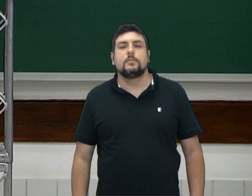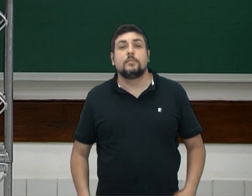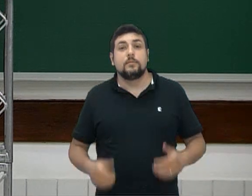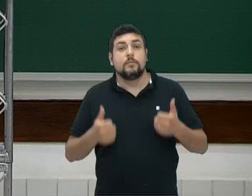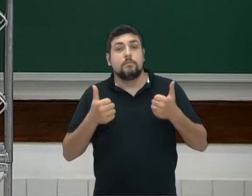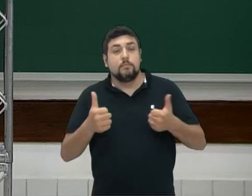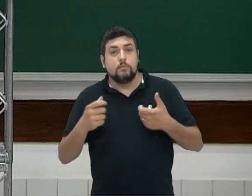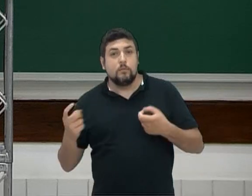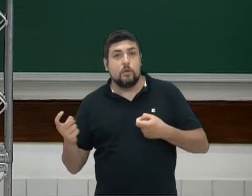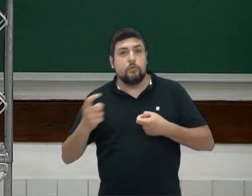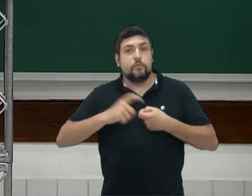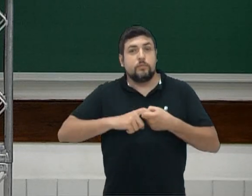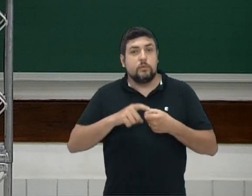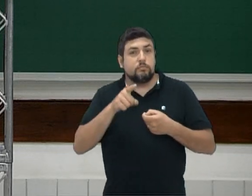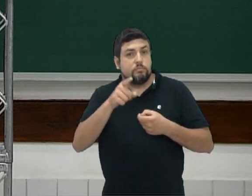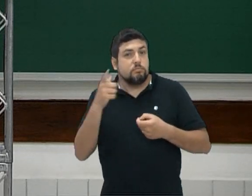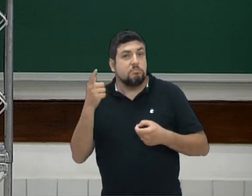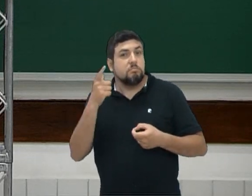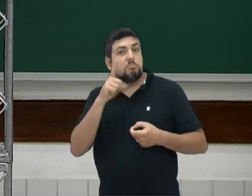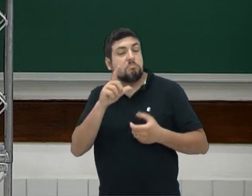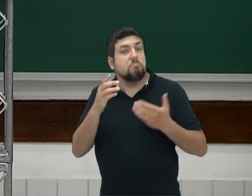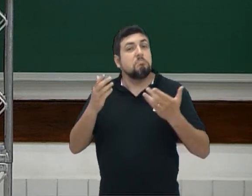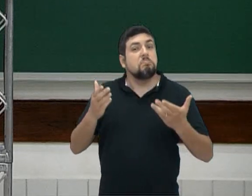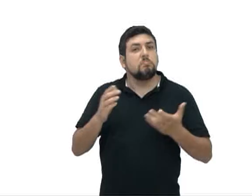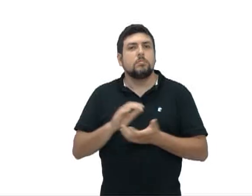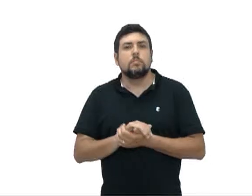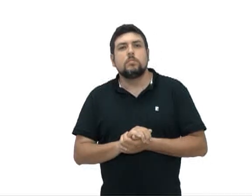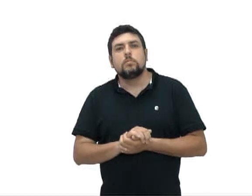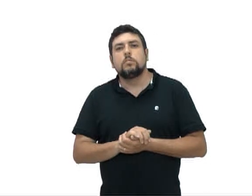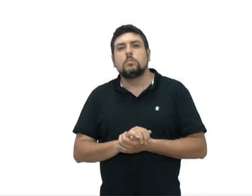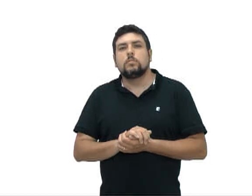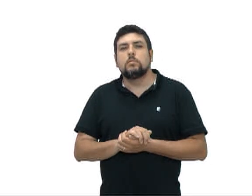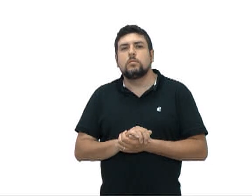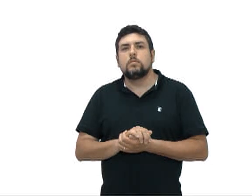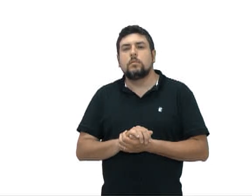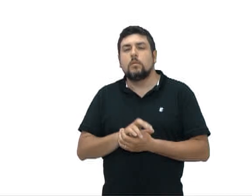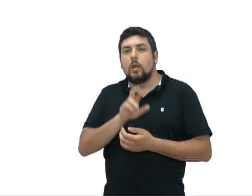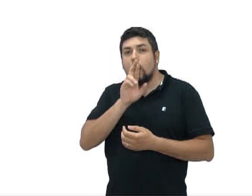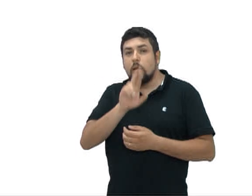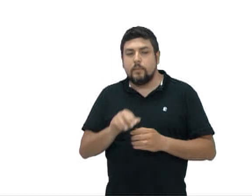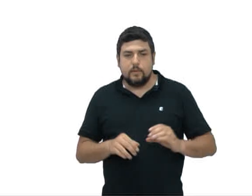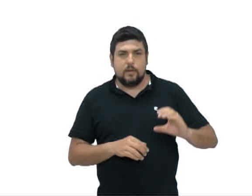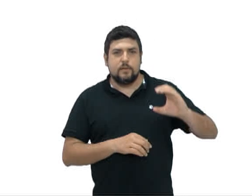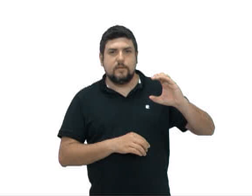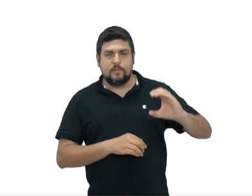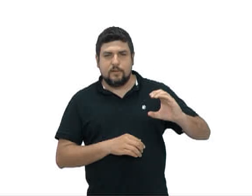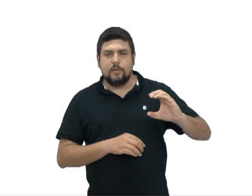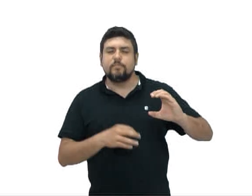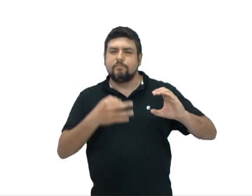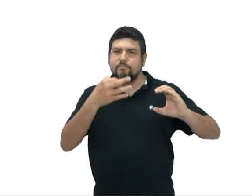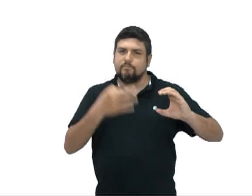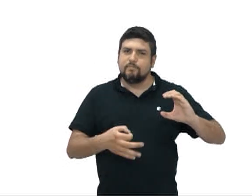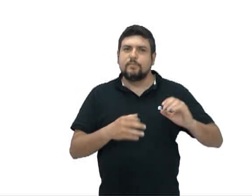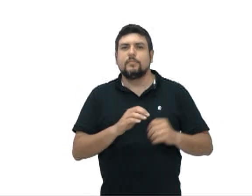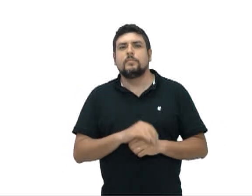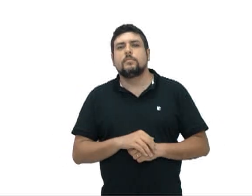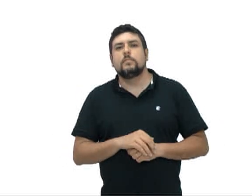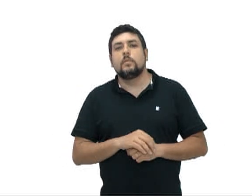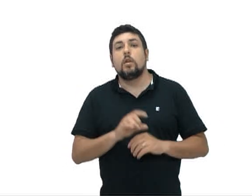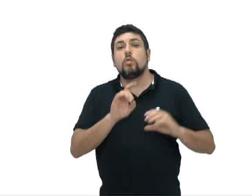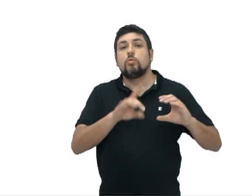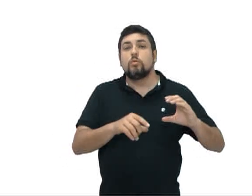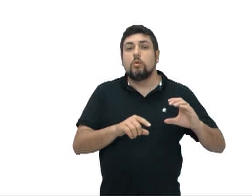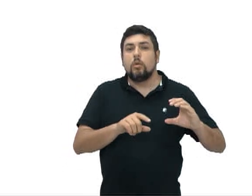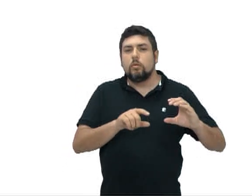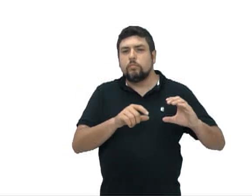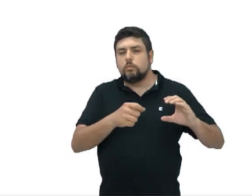Muito bem, voltamos. Será que você acertou essa pergunta? Se você colocou a resposta correta C, você acertou. Então, somente aqui a opção 4